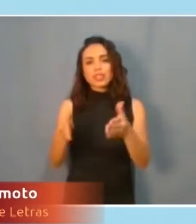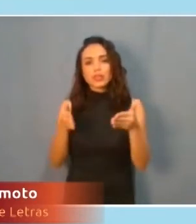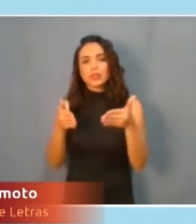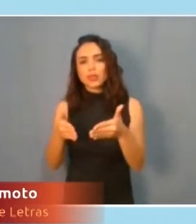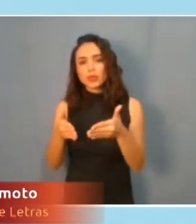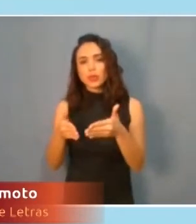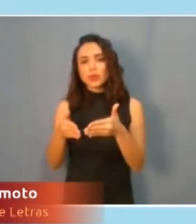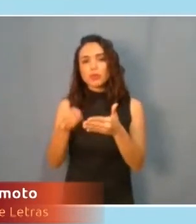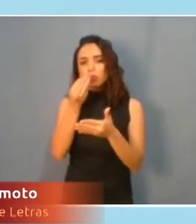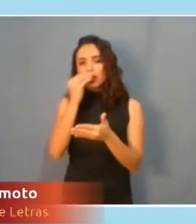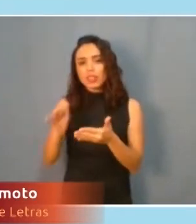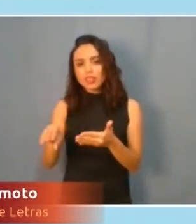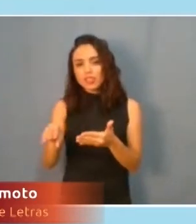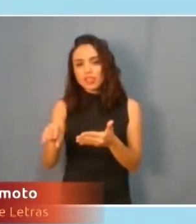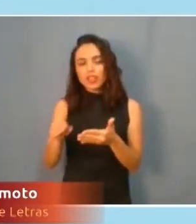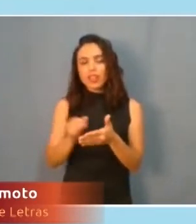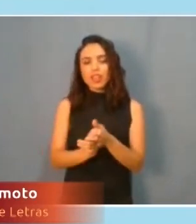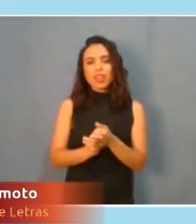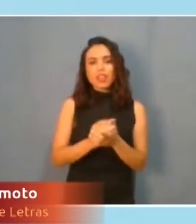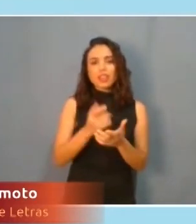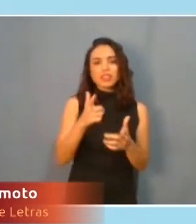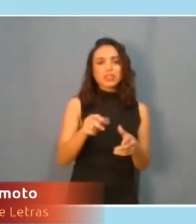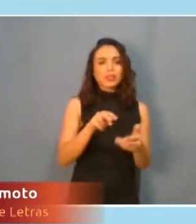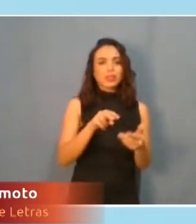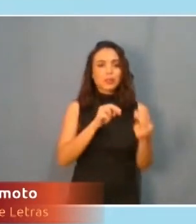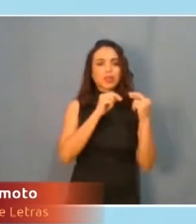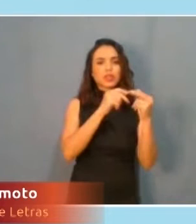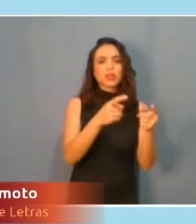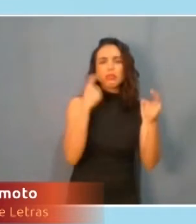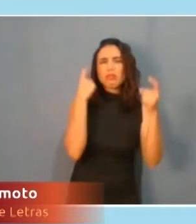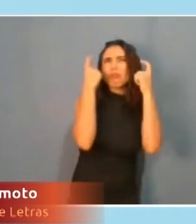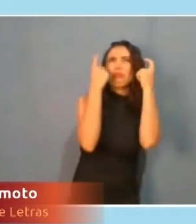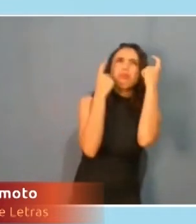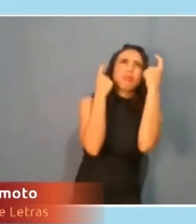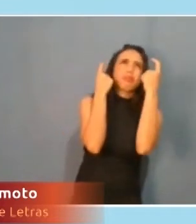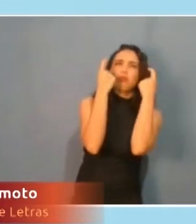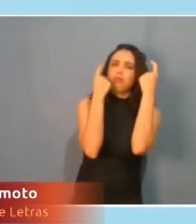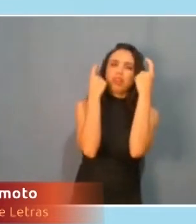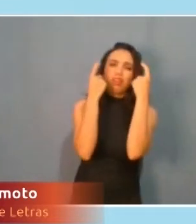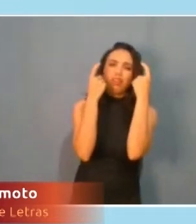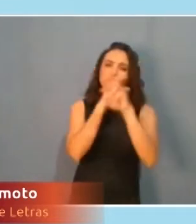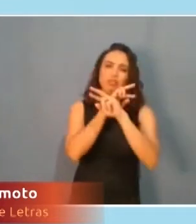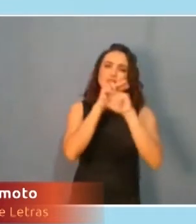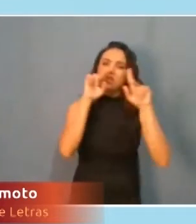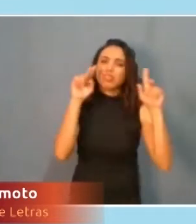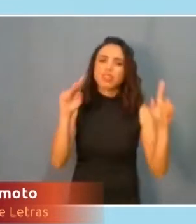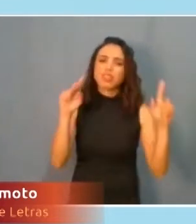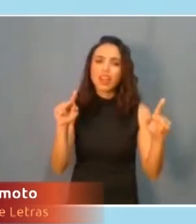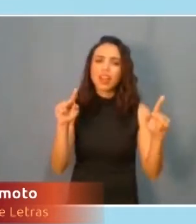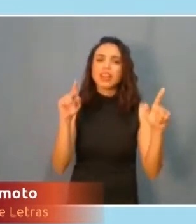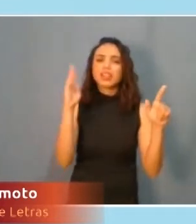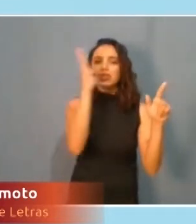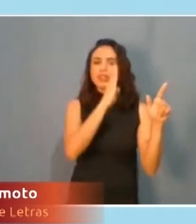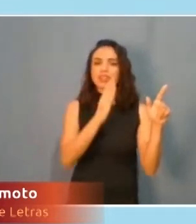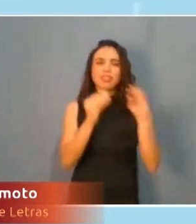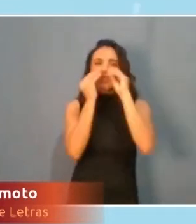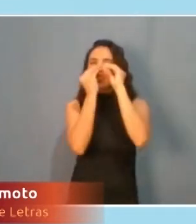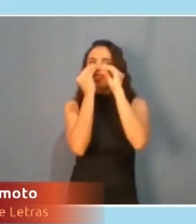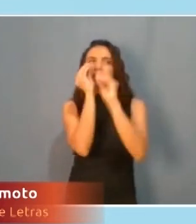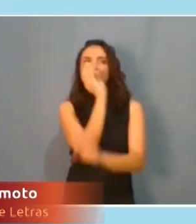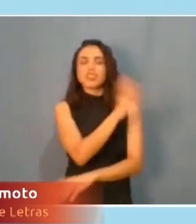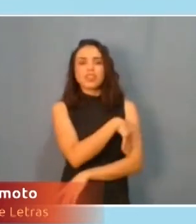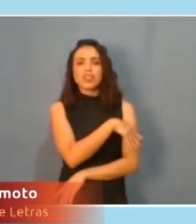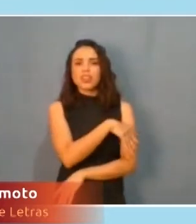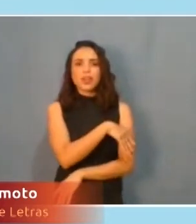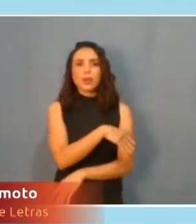estão preocupados com a diversidade e a variedade da população brasileira. E é por isso, então, que a fome atinge os excluídos